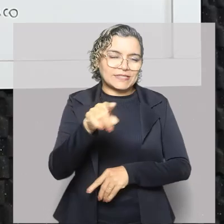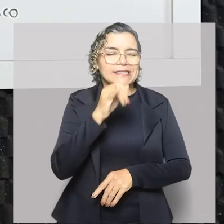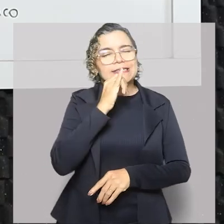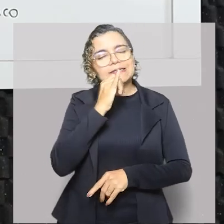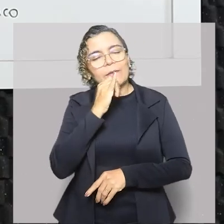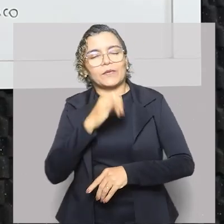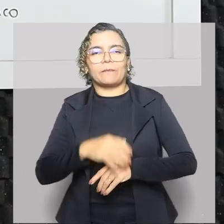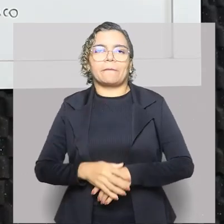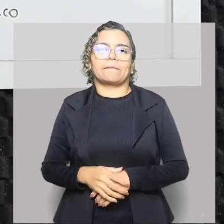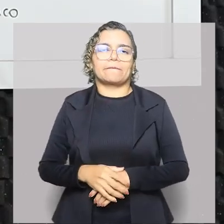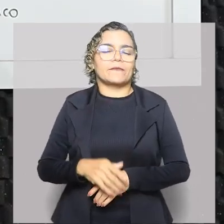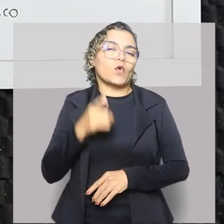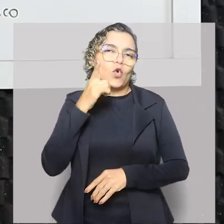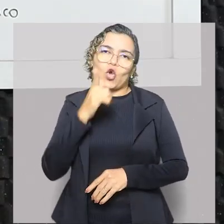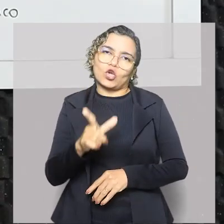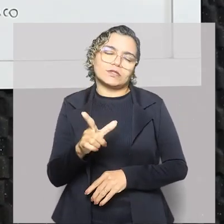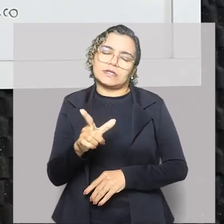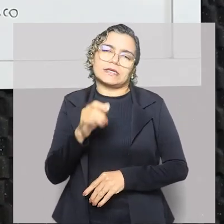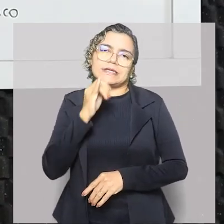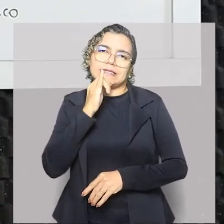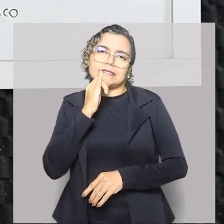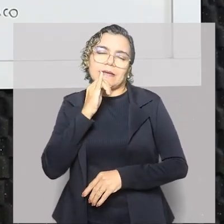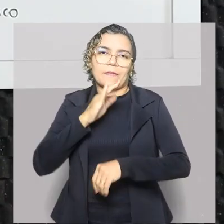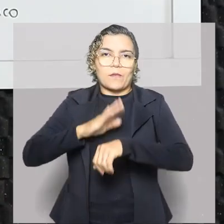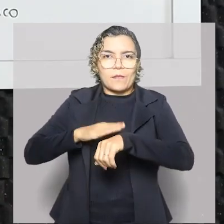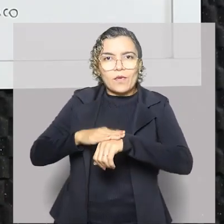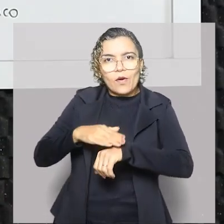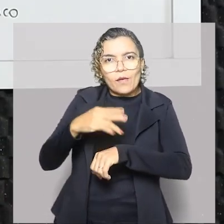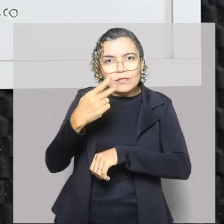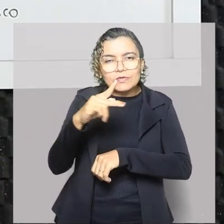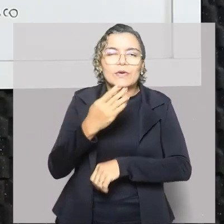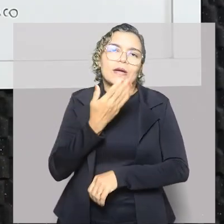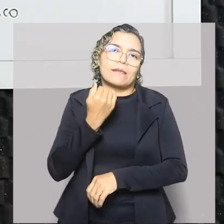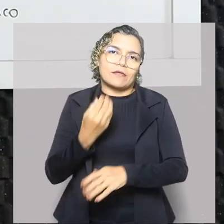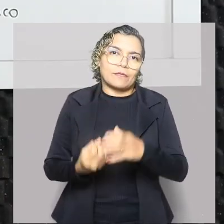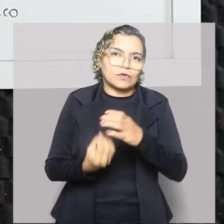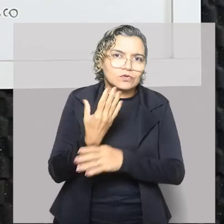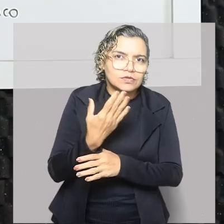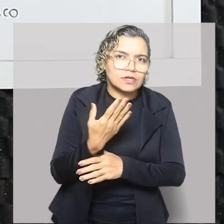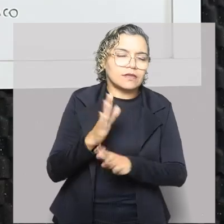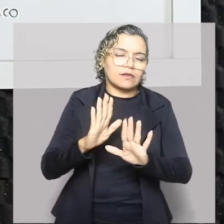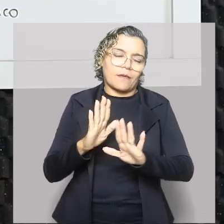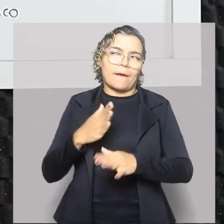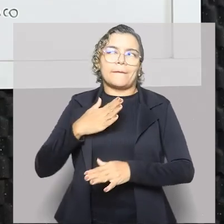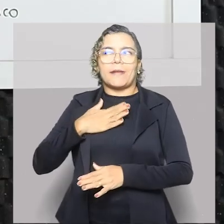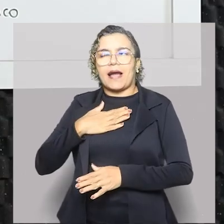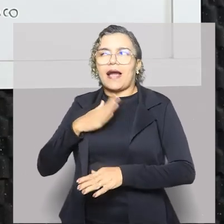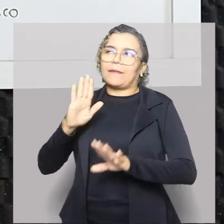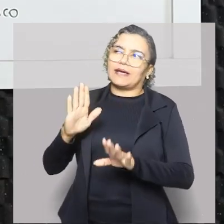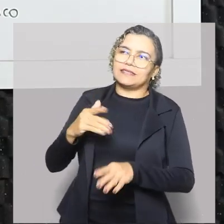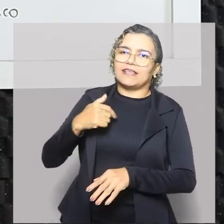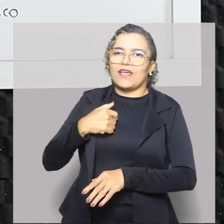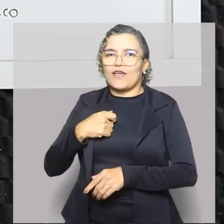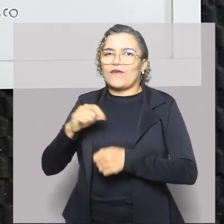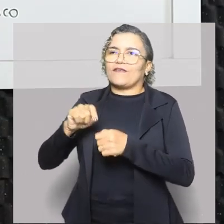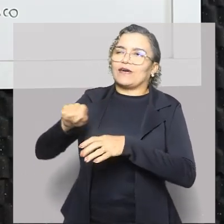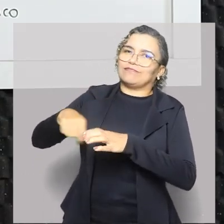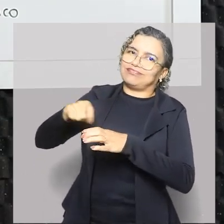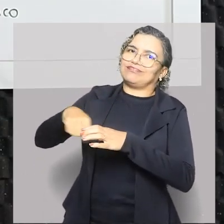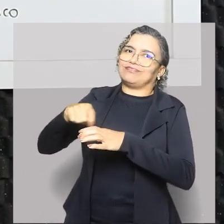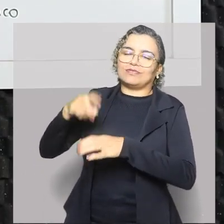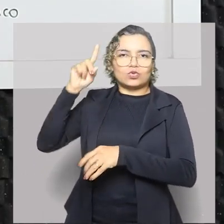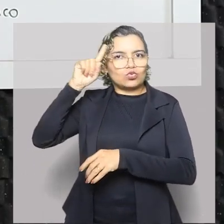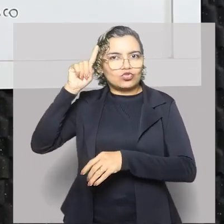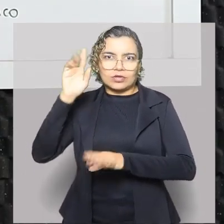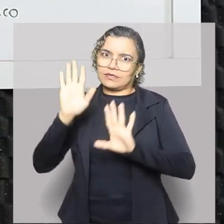por exemplo, não consegue ter ali a produção do próprio alimento. Raíssa, mas eu faço, né, ali a minha comida todo dia.